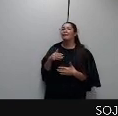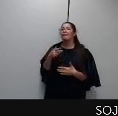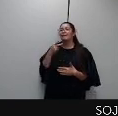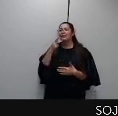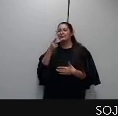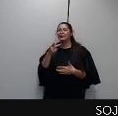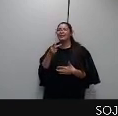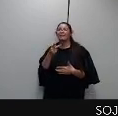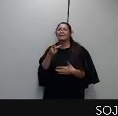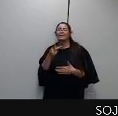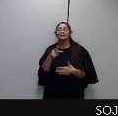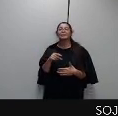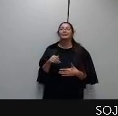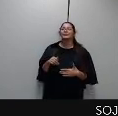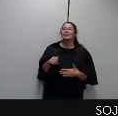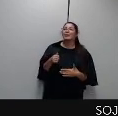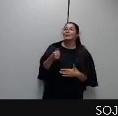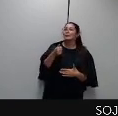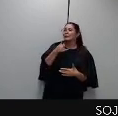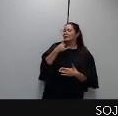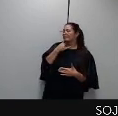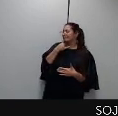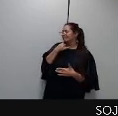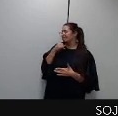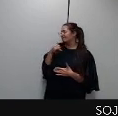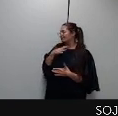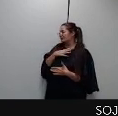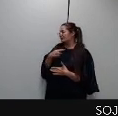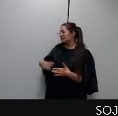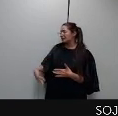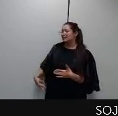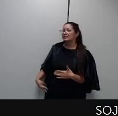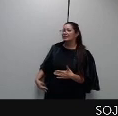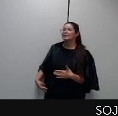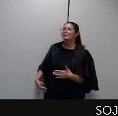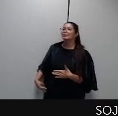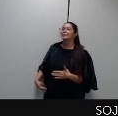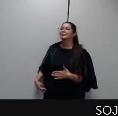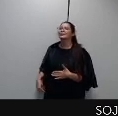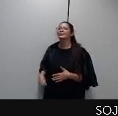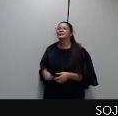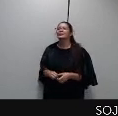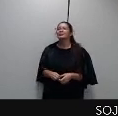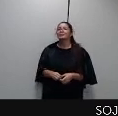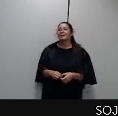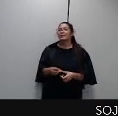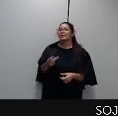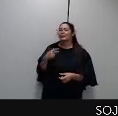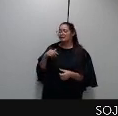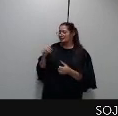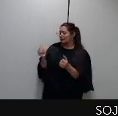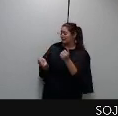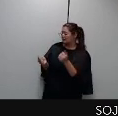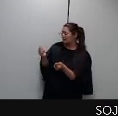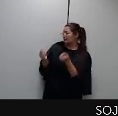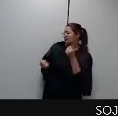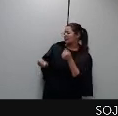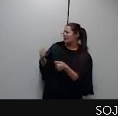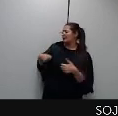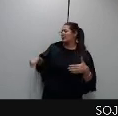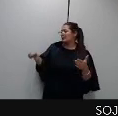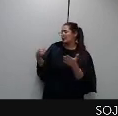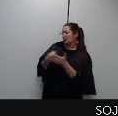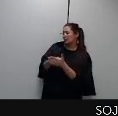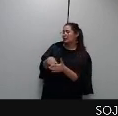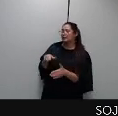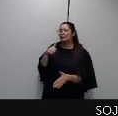sensibilidade do ministro Napoleão neste caso especificamente envolveu o atropelamento em fermento da